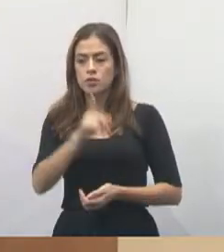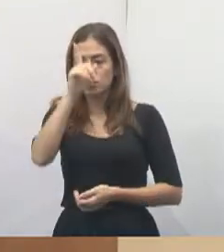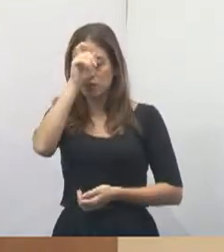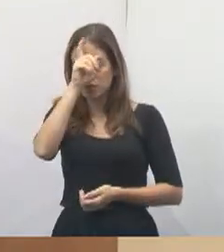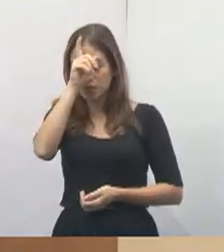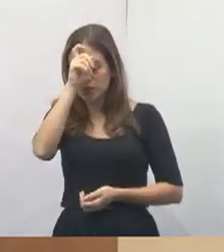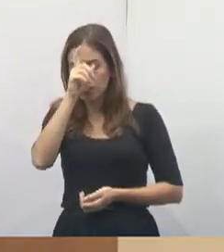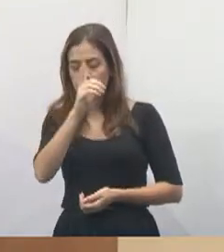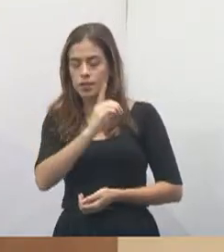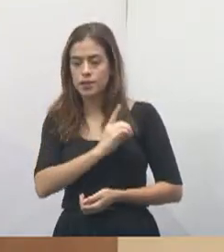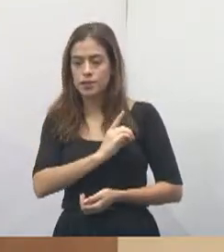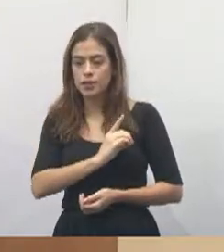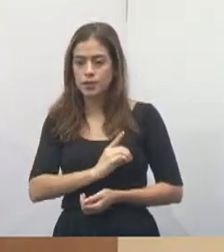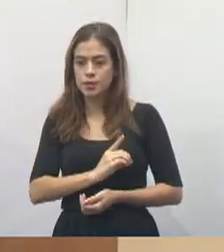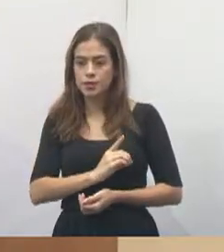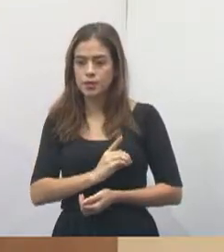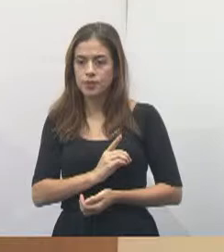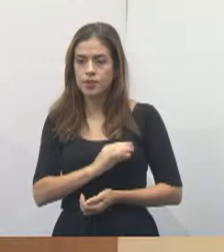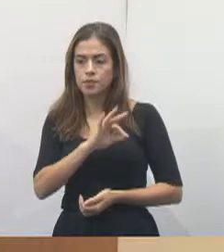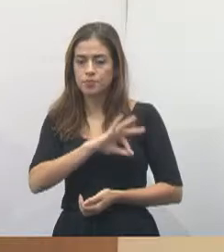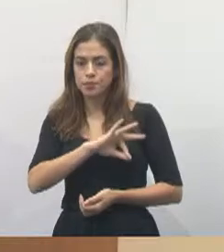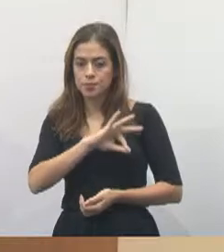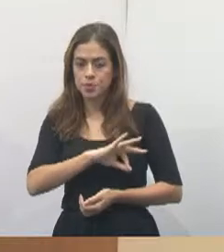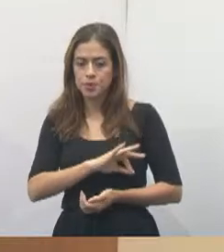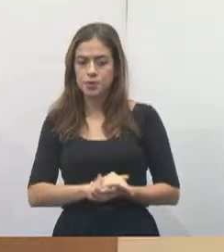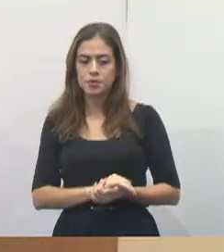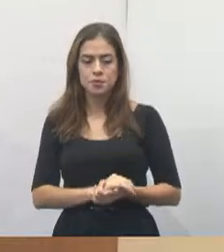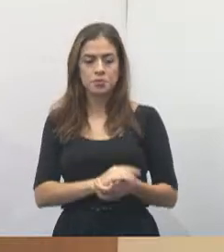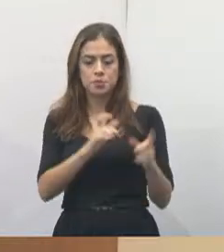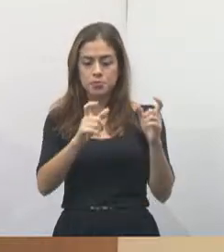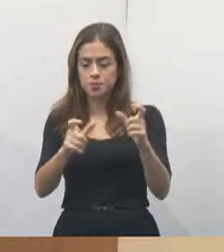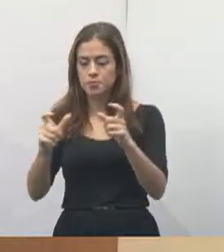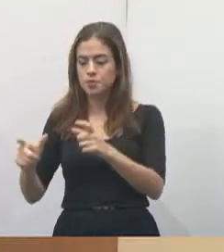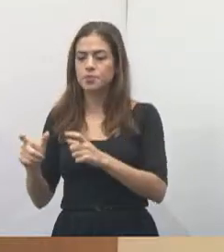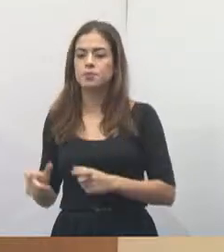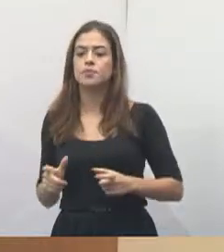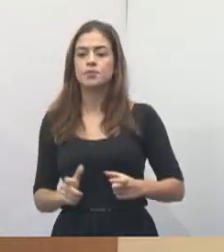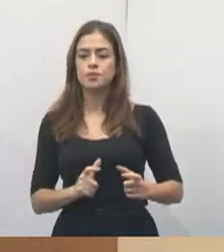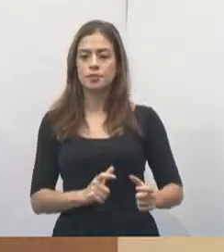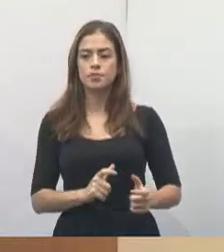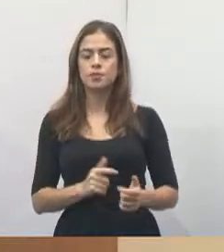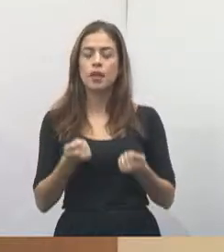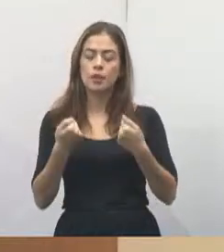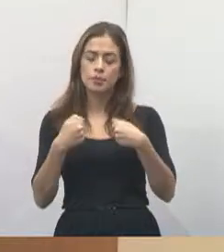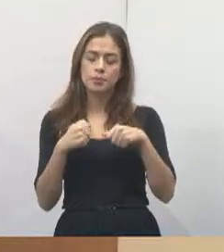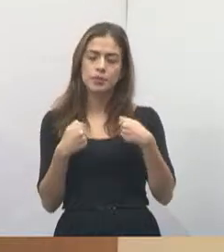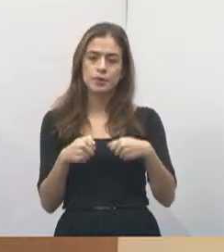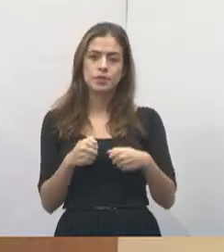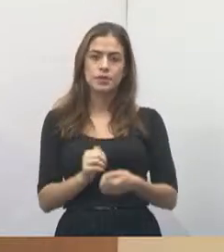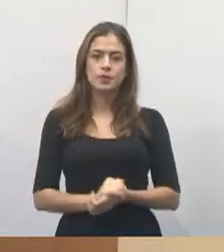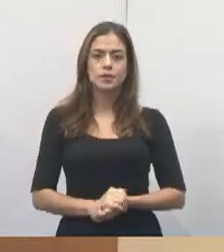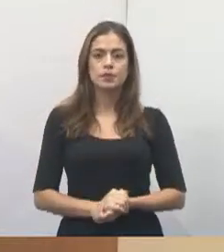nas delegacias, enfim, em todos os setores de que ela precise,